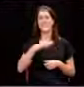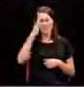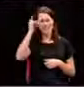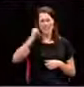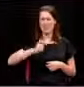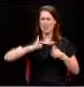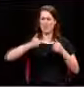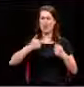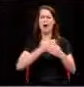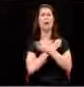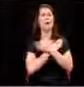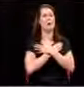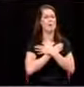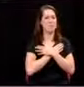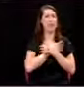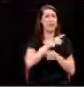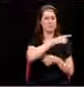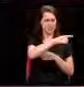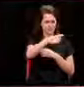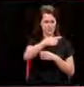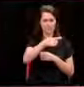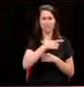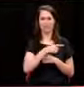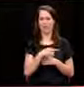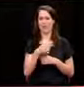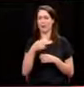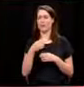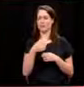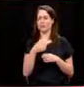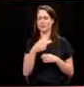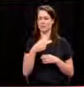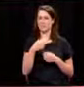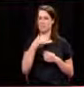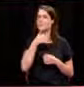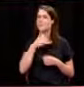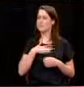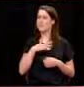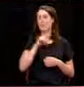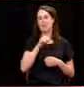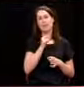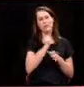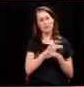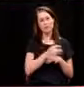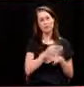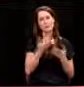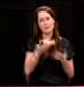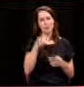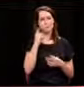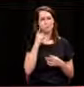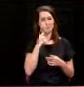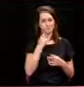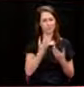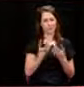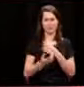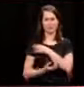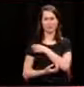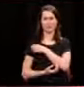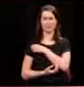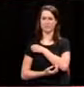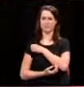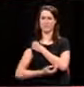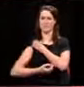ideia, para esse senhor que está aí que representa o Benfica e para o outro senhor que representa os surdos. Olha, um abraço e